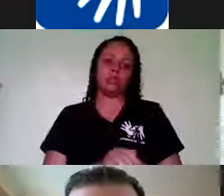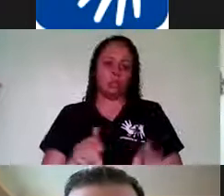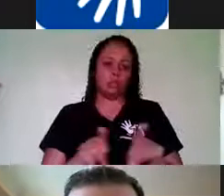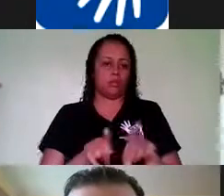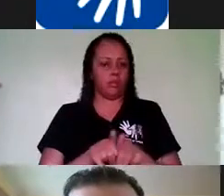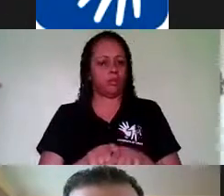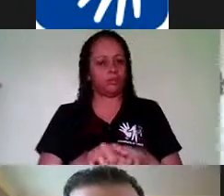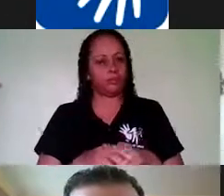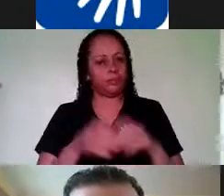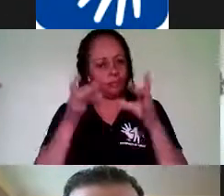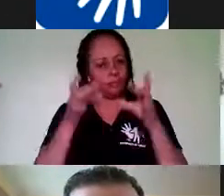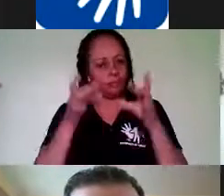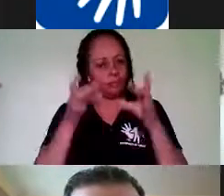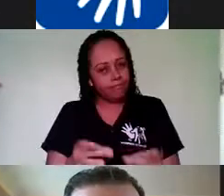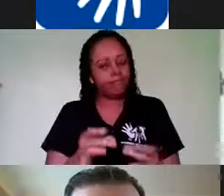Sim.